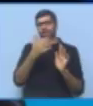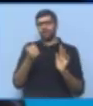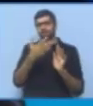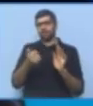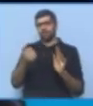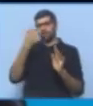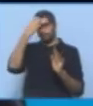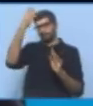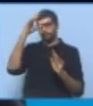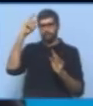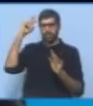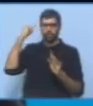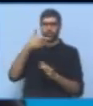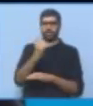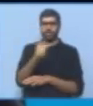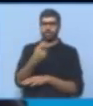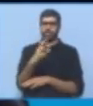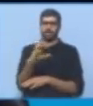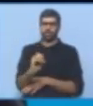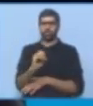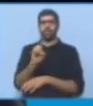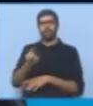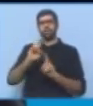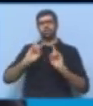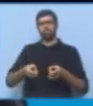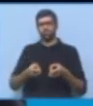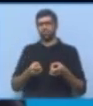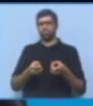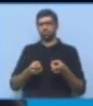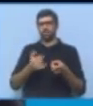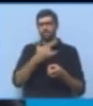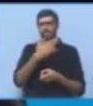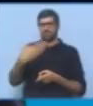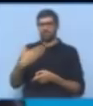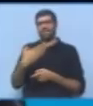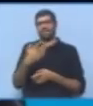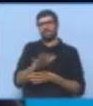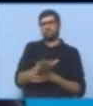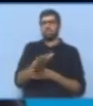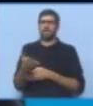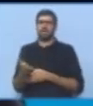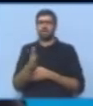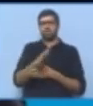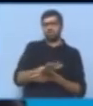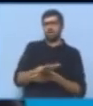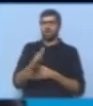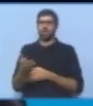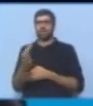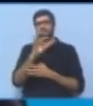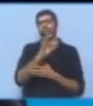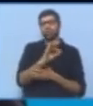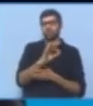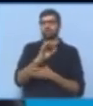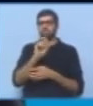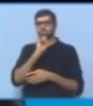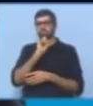Imperador Tibério. O Imperador Tibério começou em 27, portanto, em 14, portanto, isto